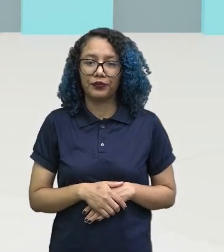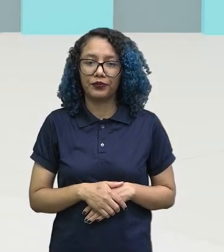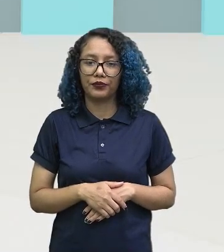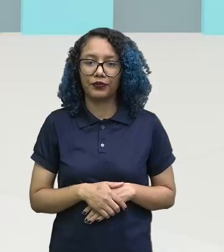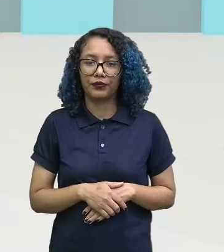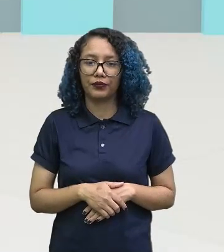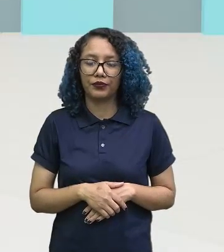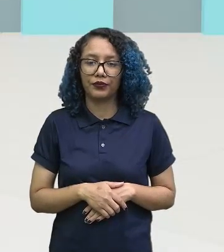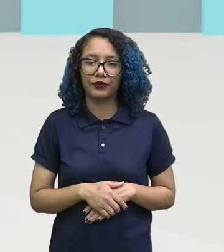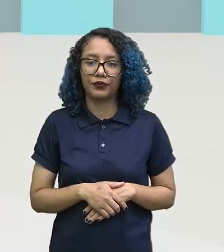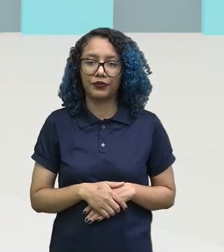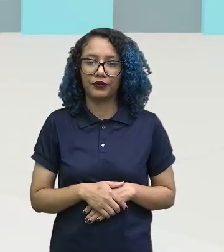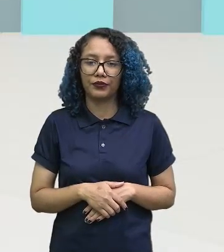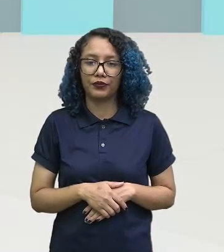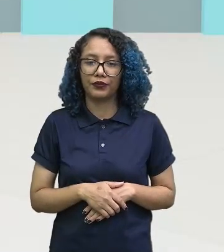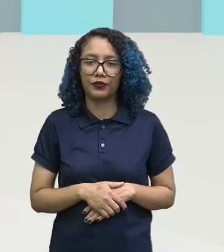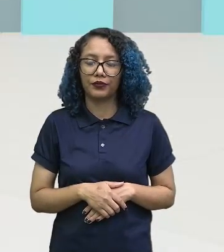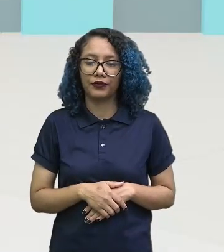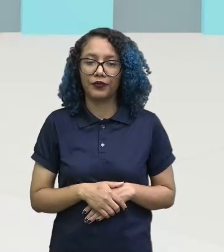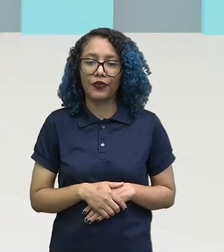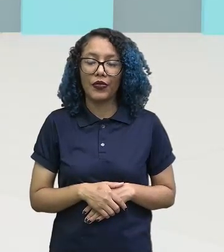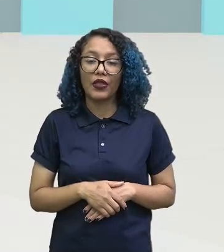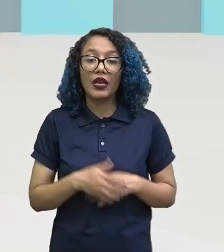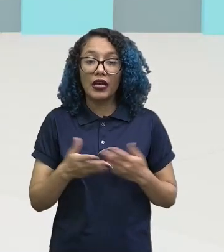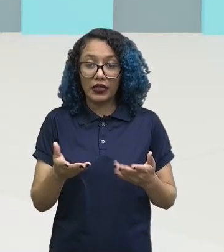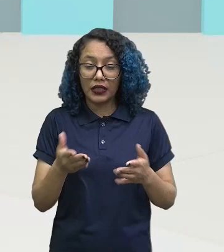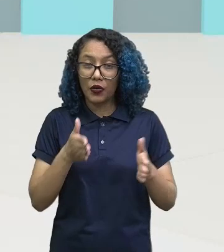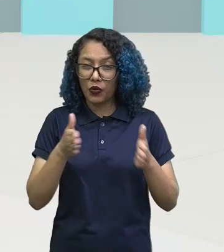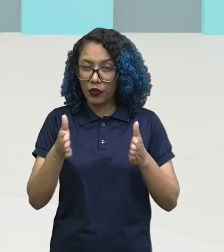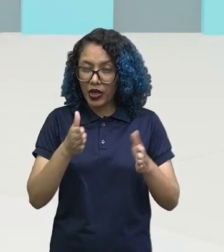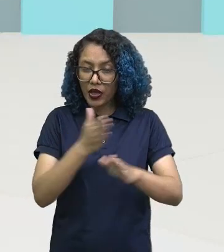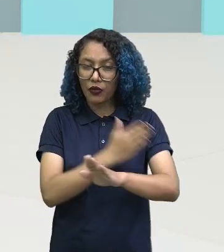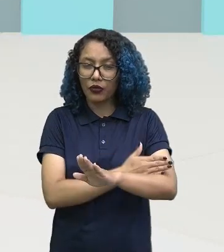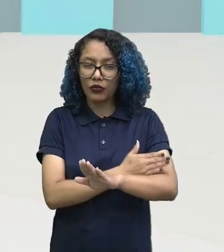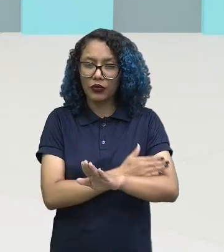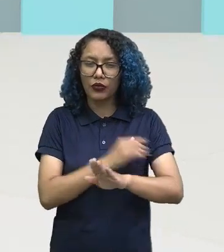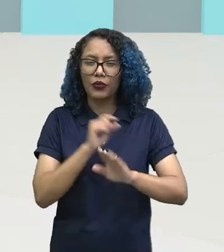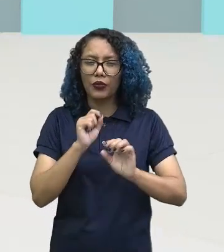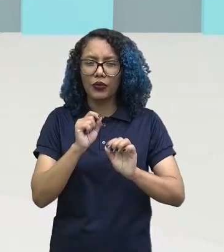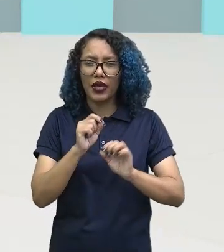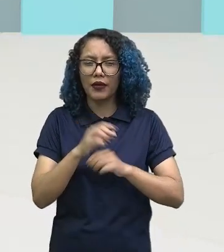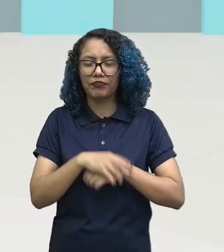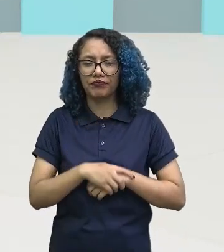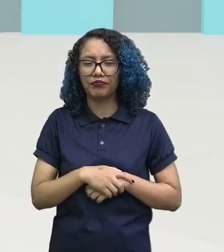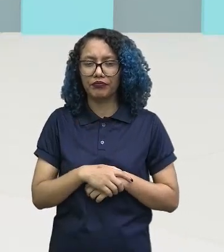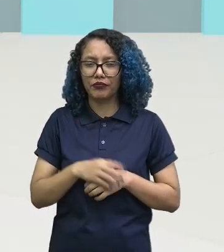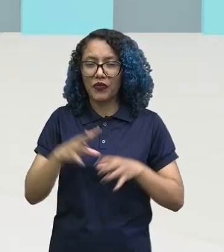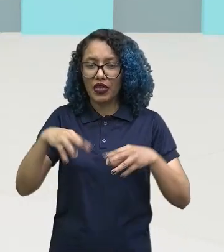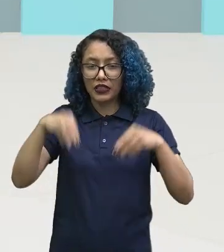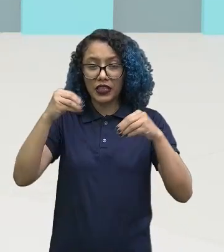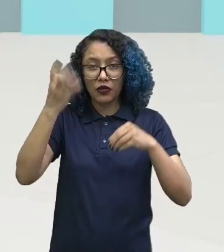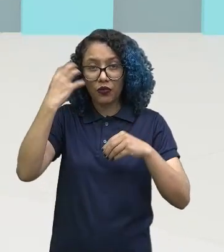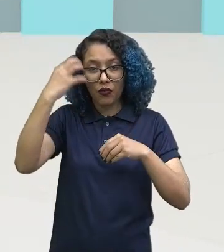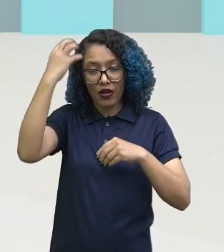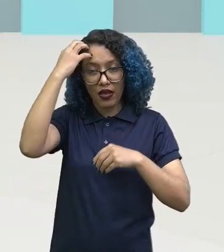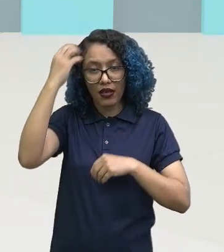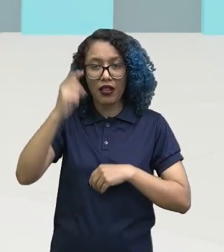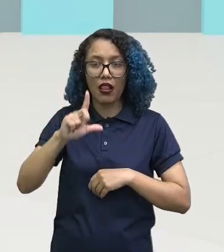dando continuidade, nesse período, na corte de Luís XIV, Luís XIV